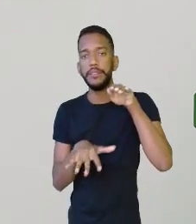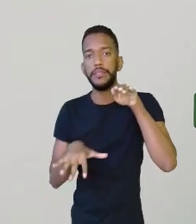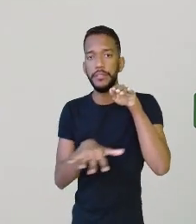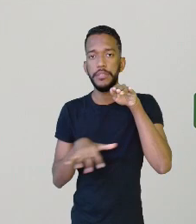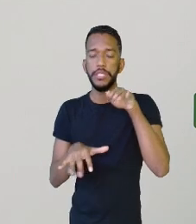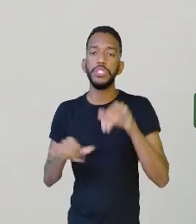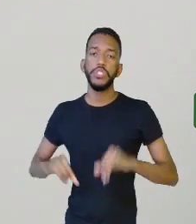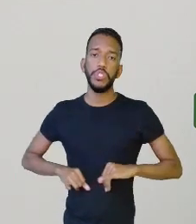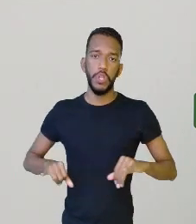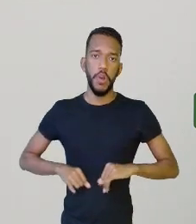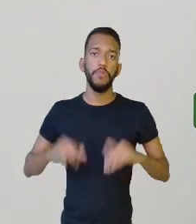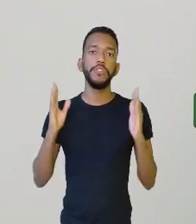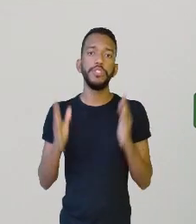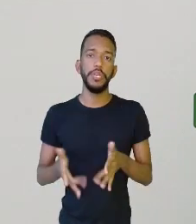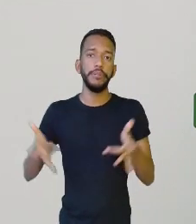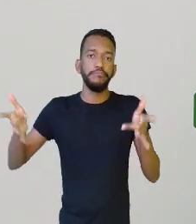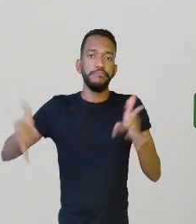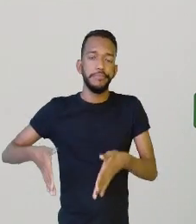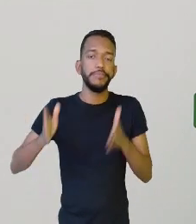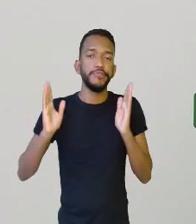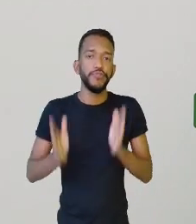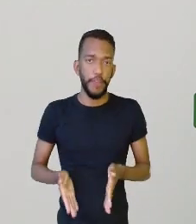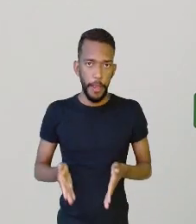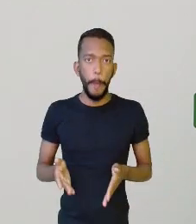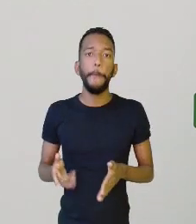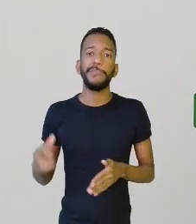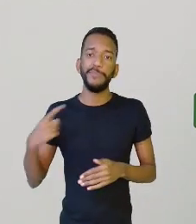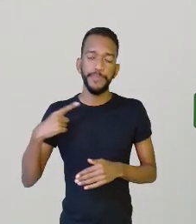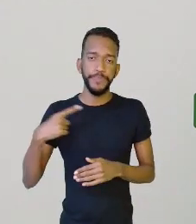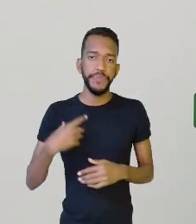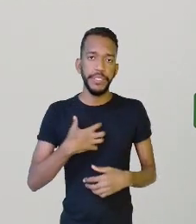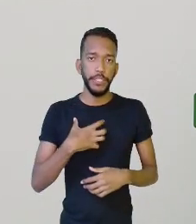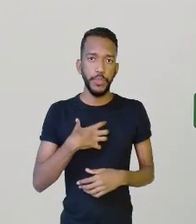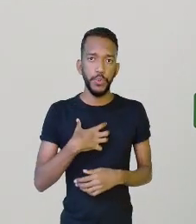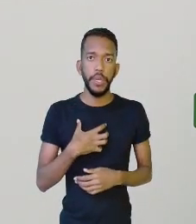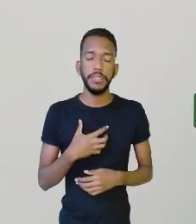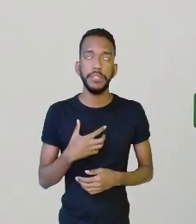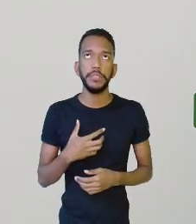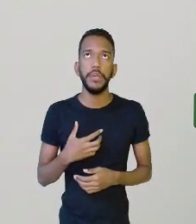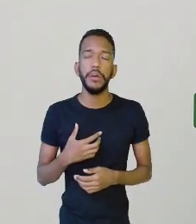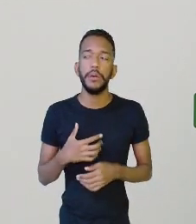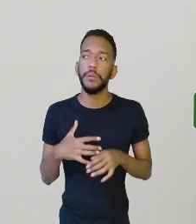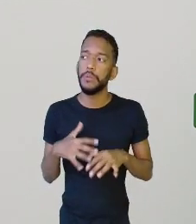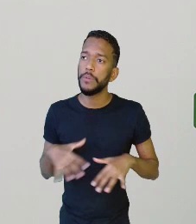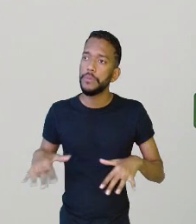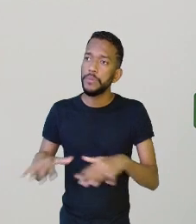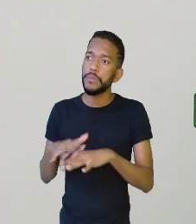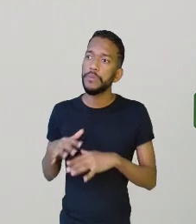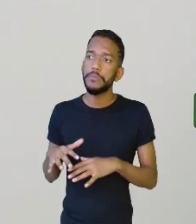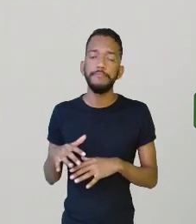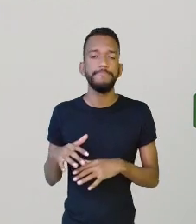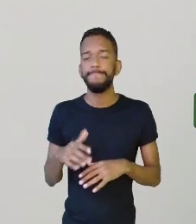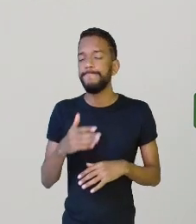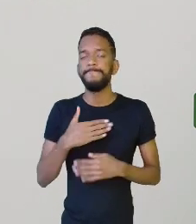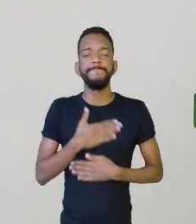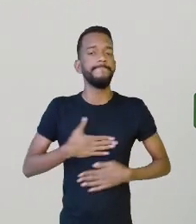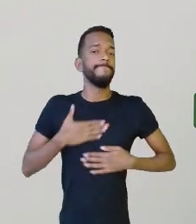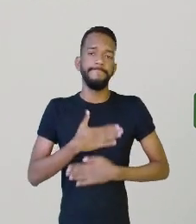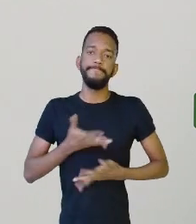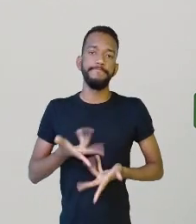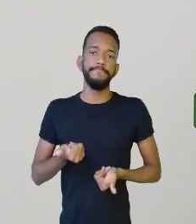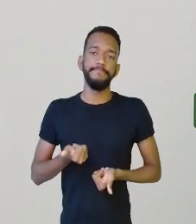que sofrem, que estão na miséria, que estão em situações que não são